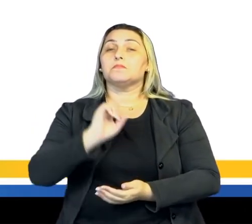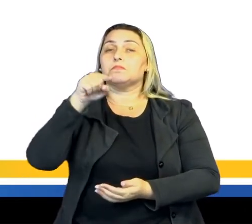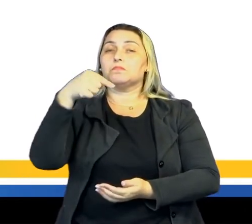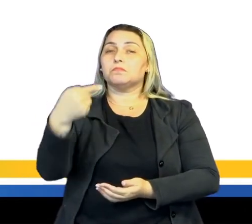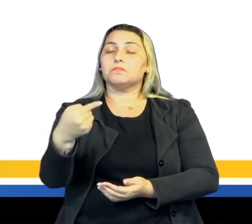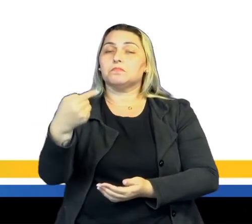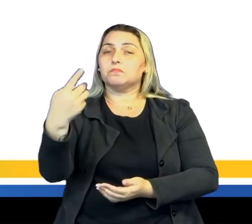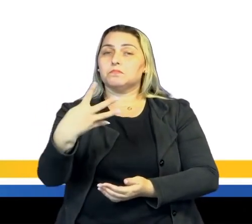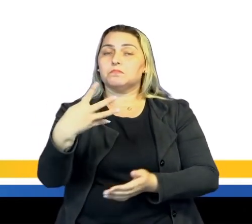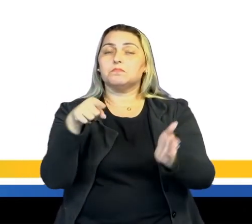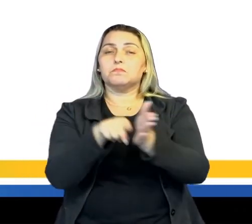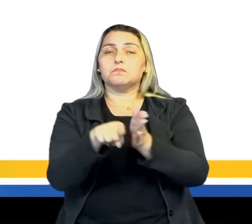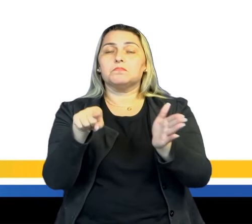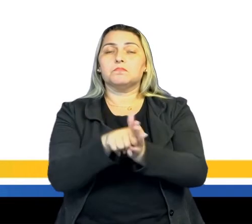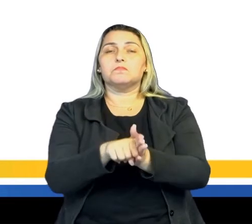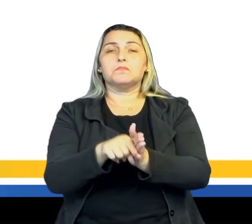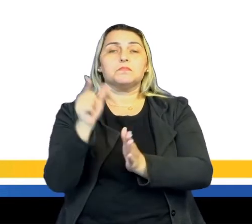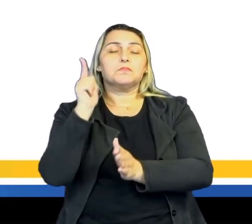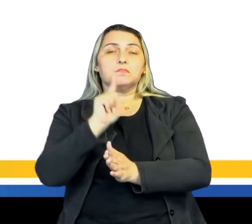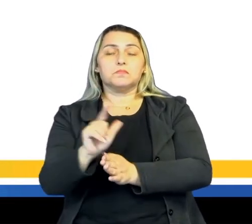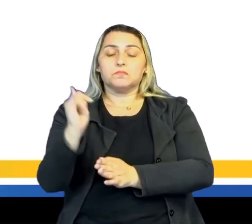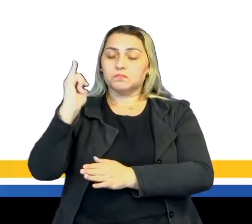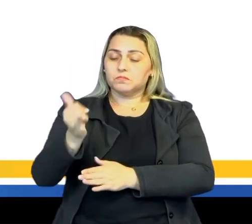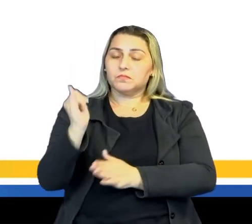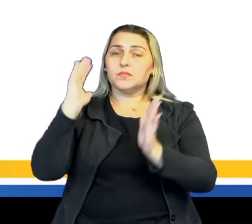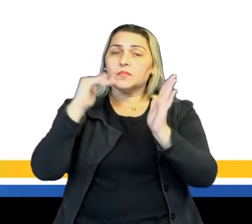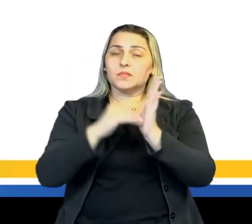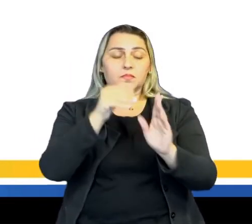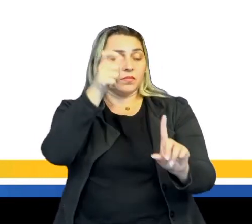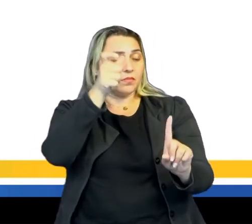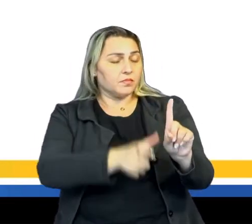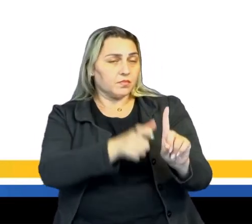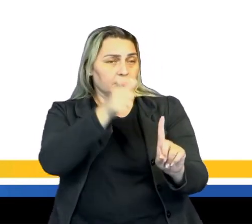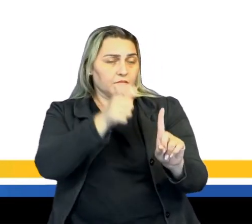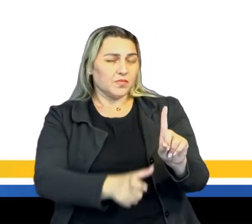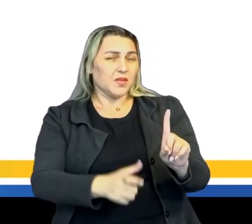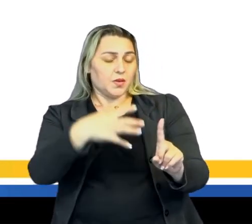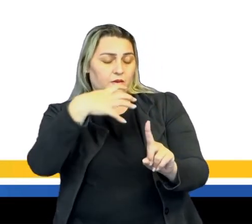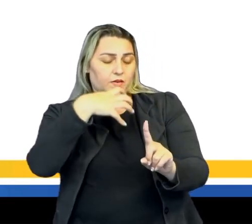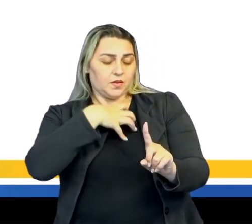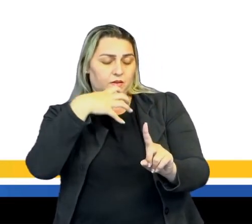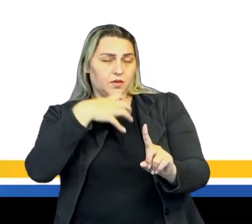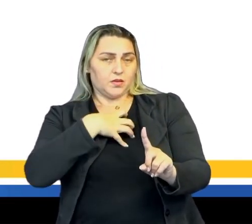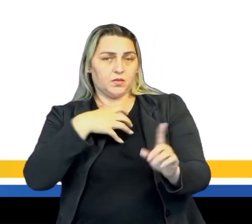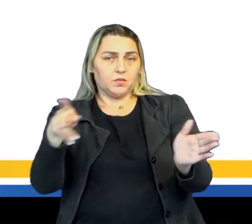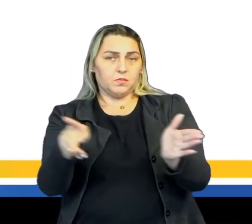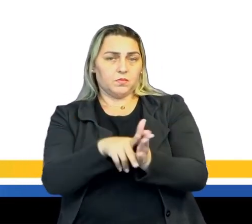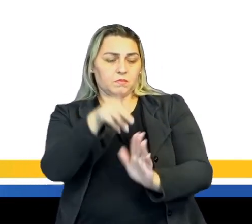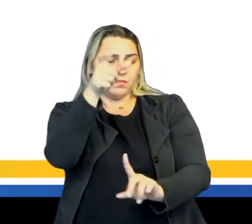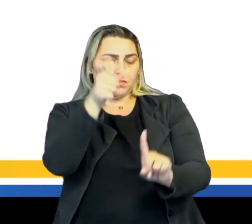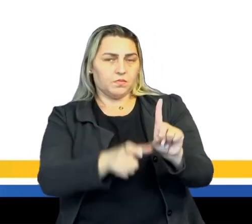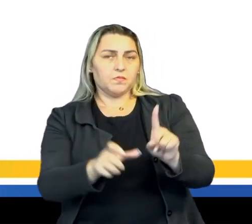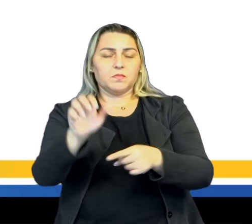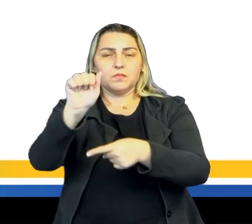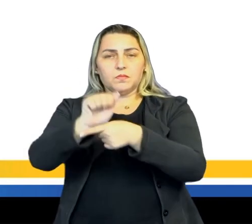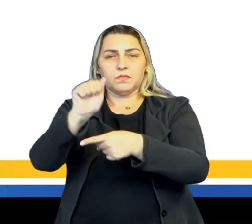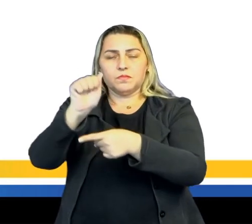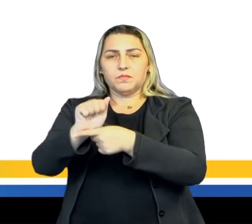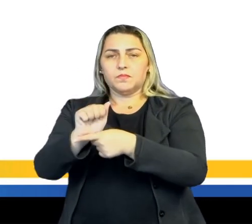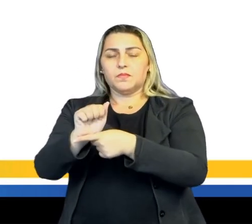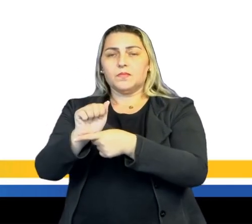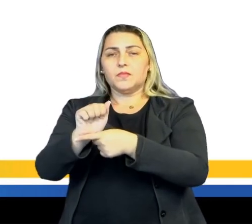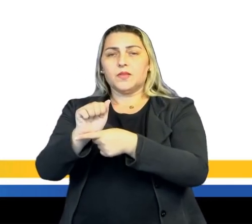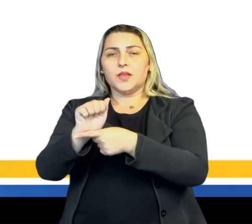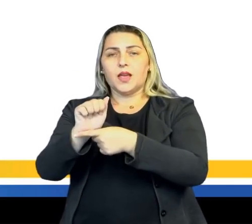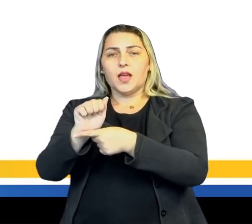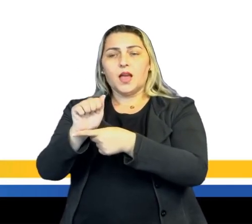Próxima questão. Consegue narrar até os personagens e sentimento dos personagens. Letra A, é o